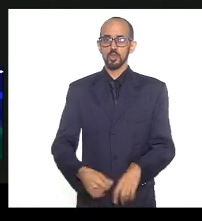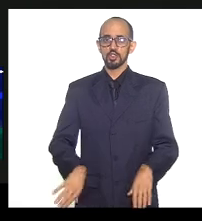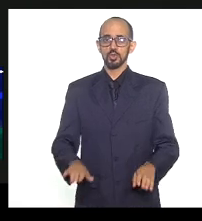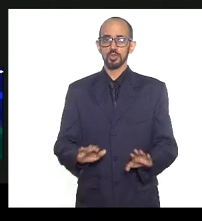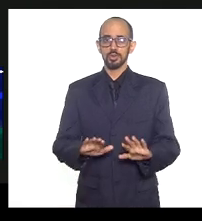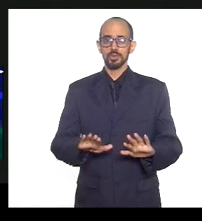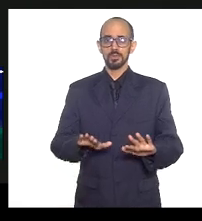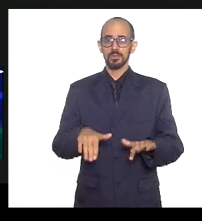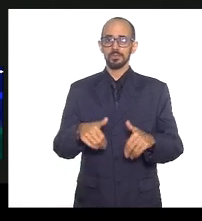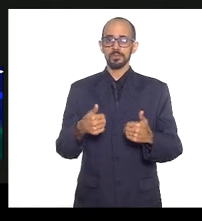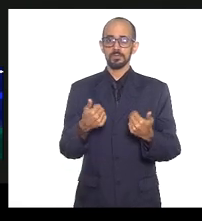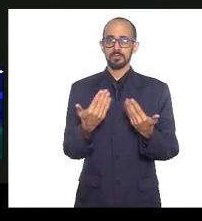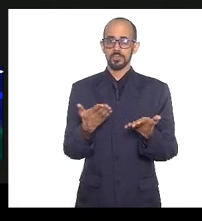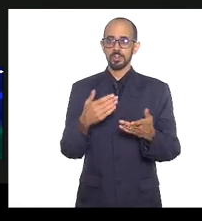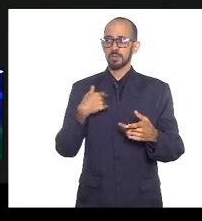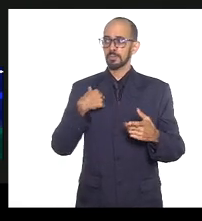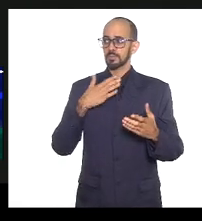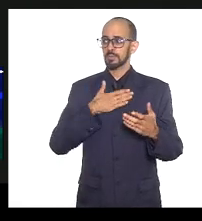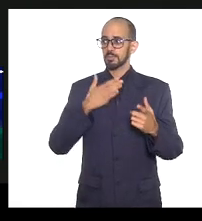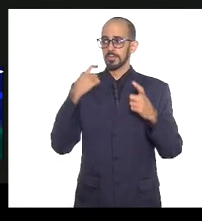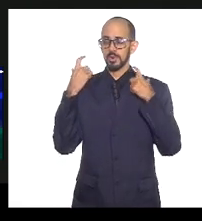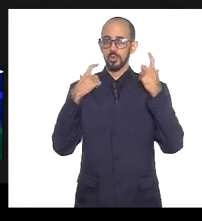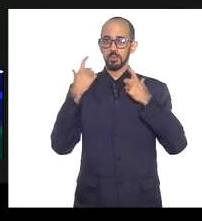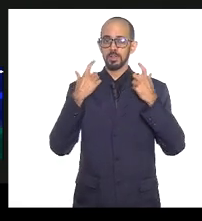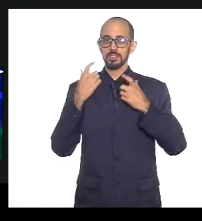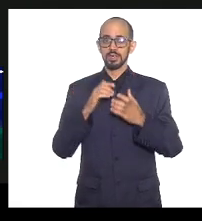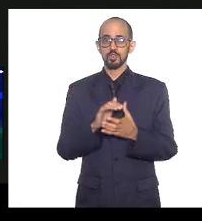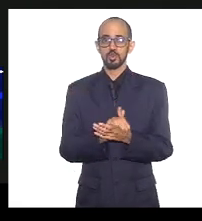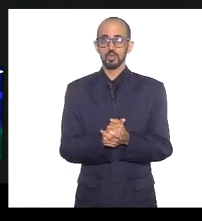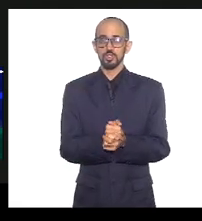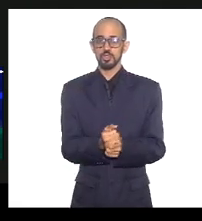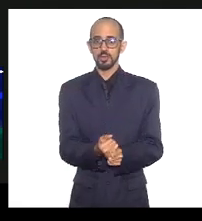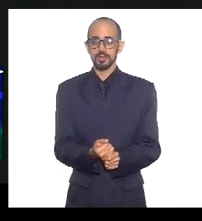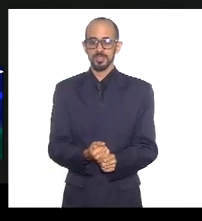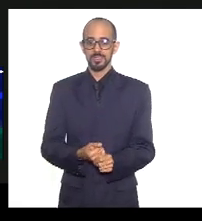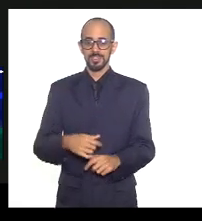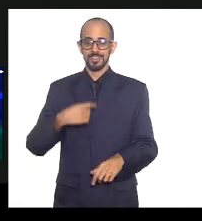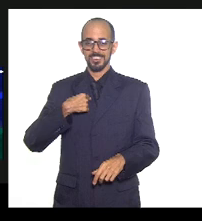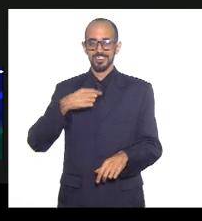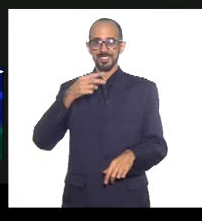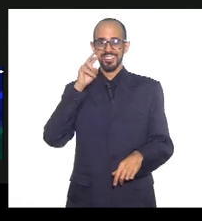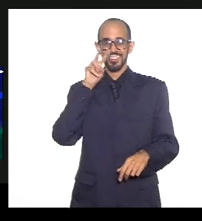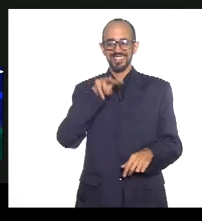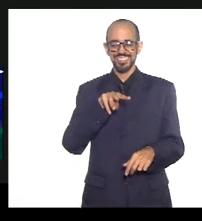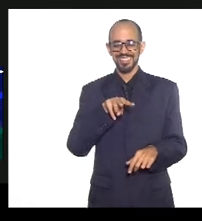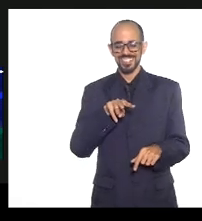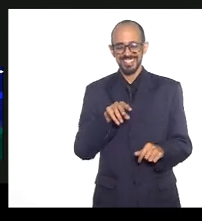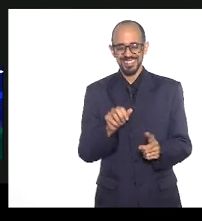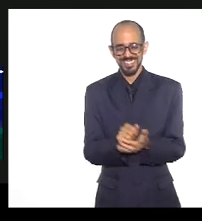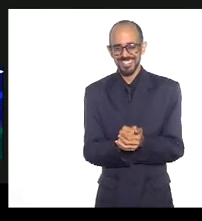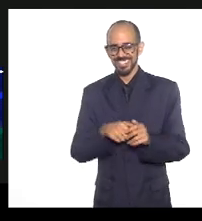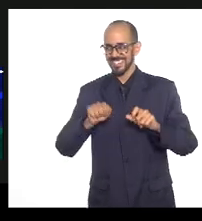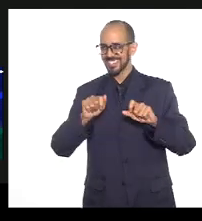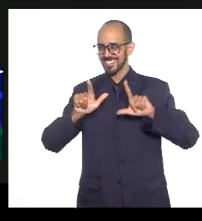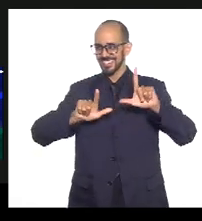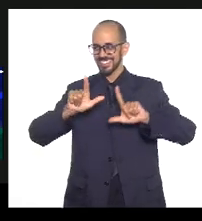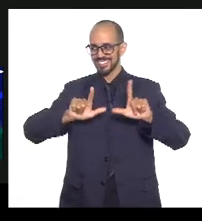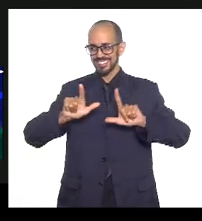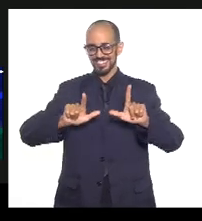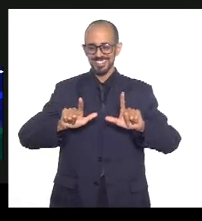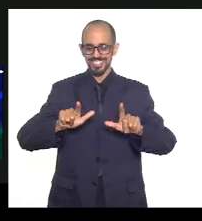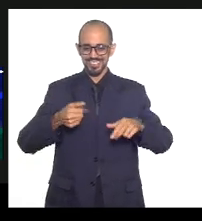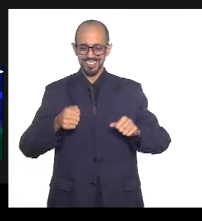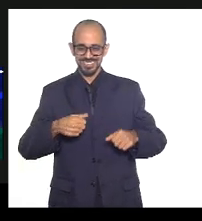me me preocupa porque o que eu estou vendo e assistindo pelo noticiário eu acho que o governo